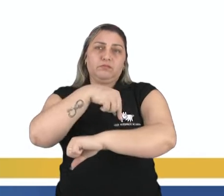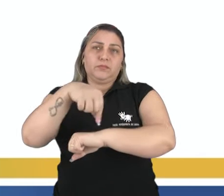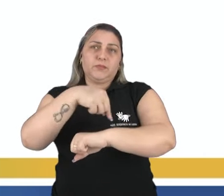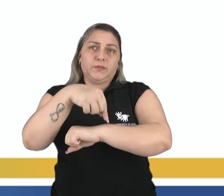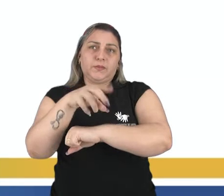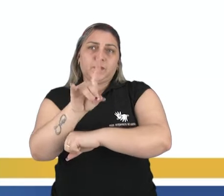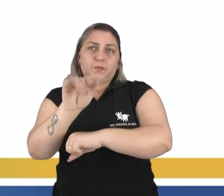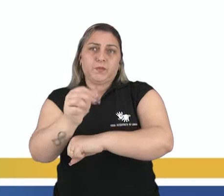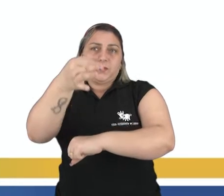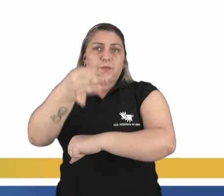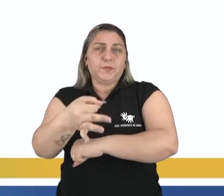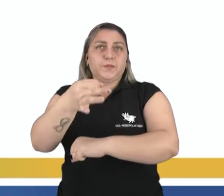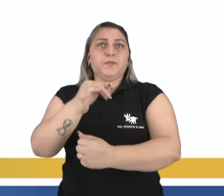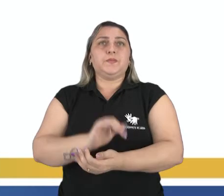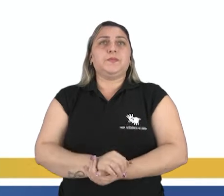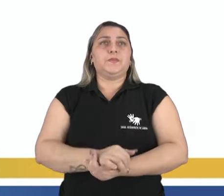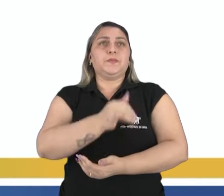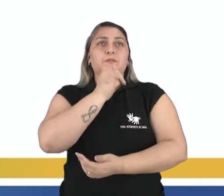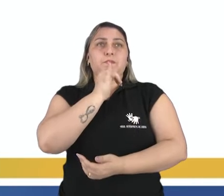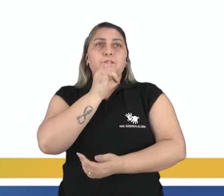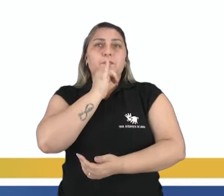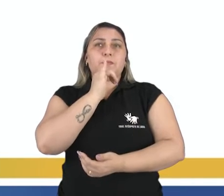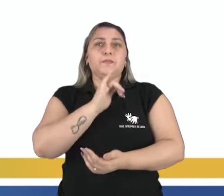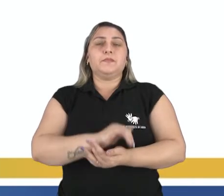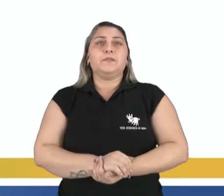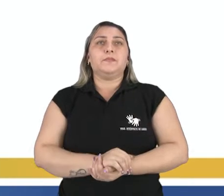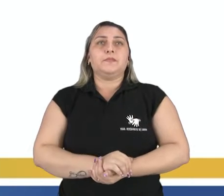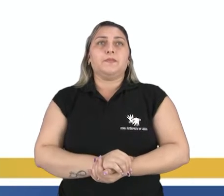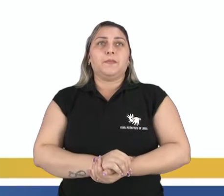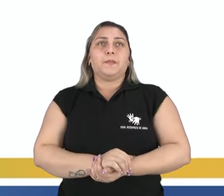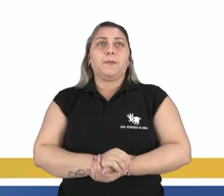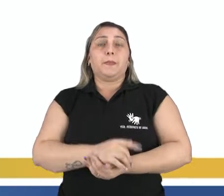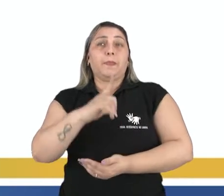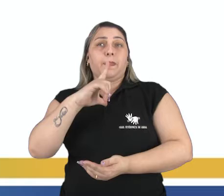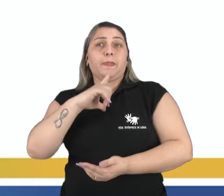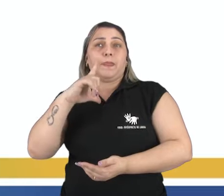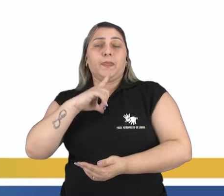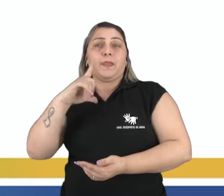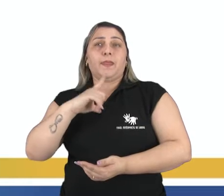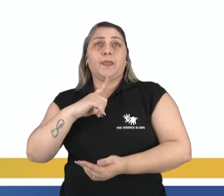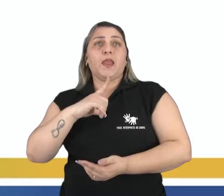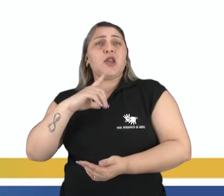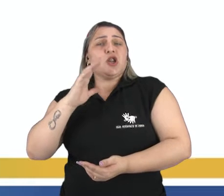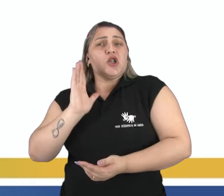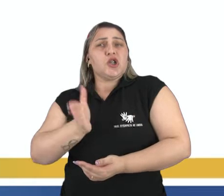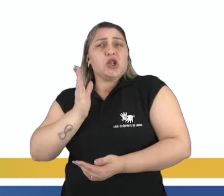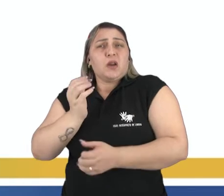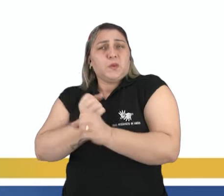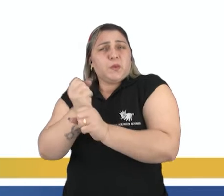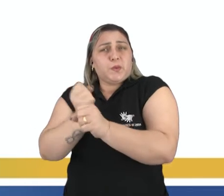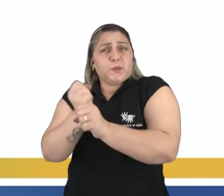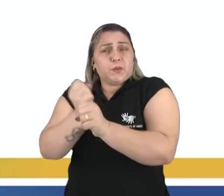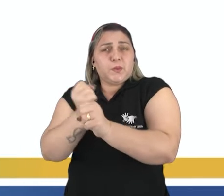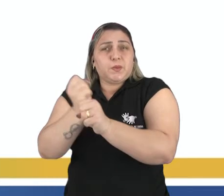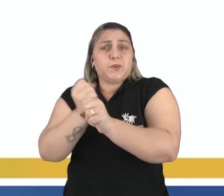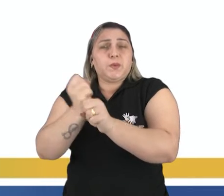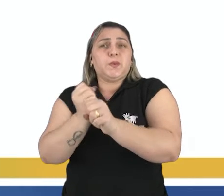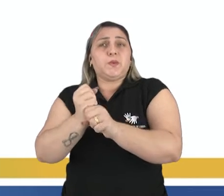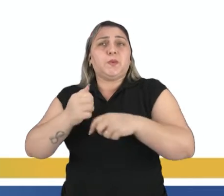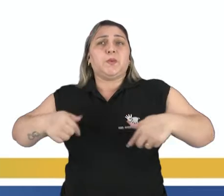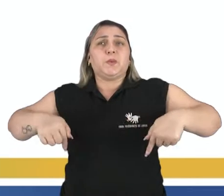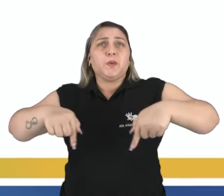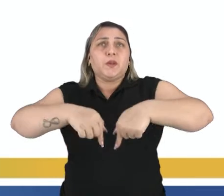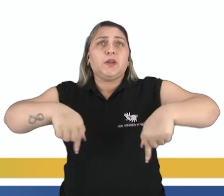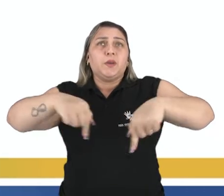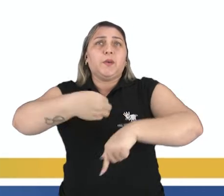as datas certinhas. Tá bom? Por exemplo, ó, nós temos aqui, havia já anos que o químico